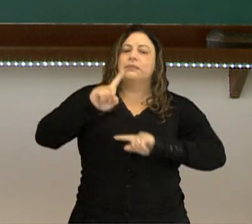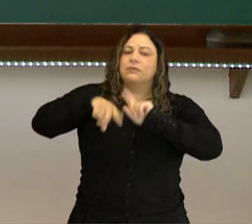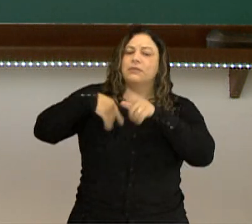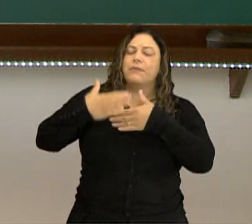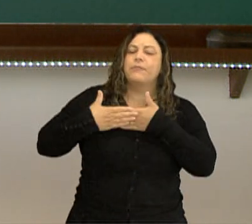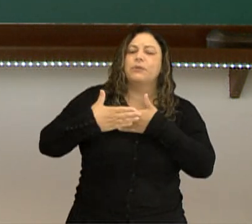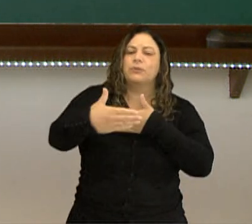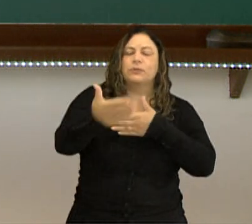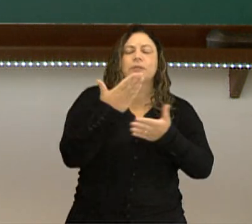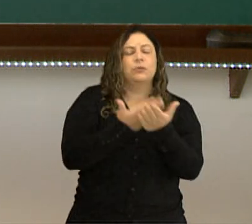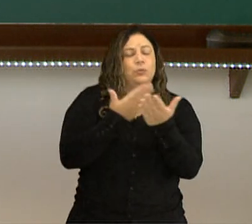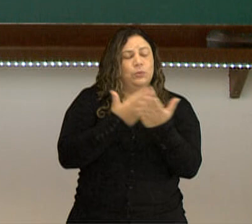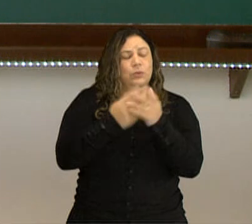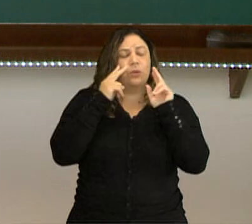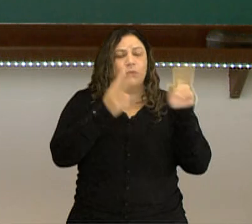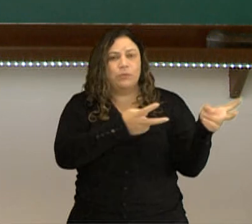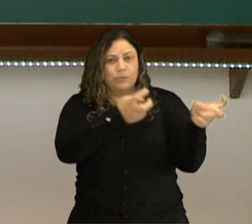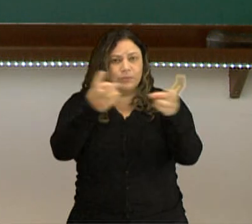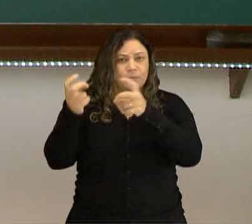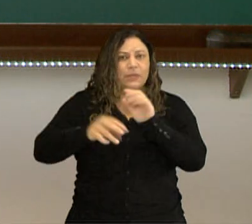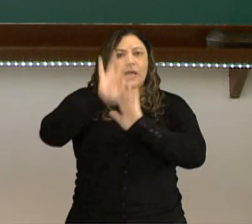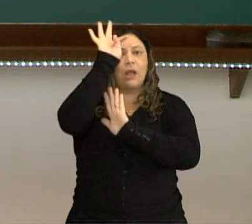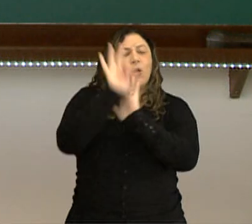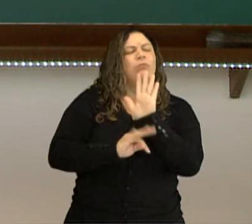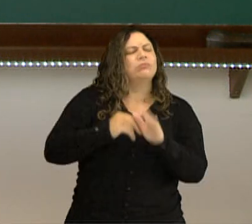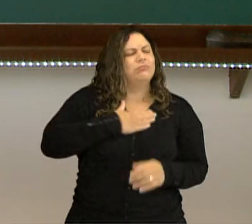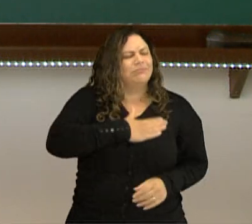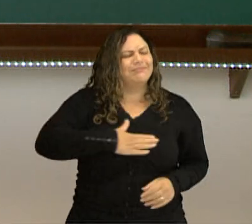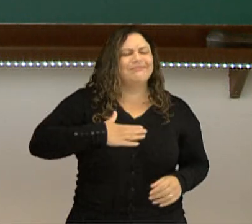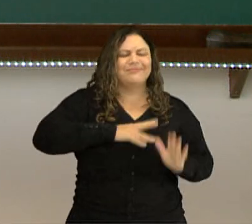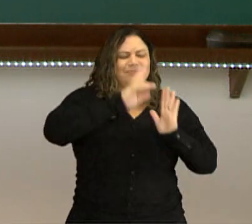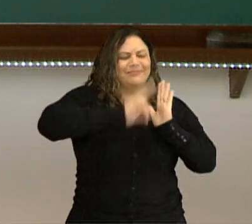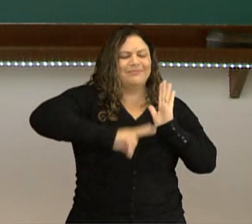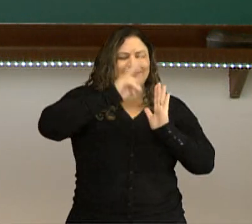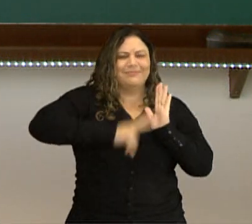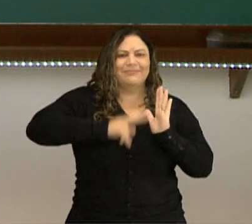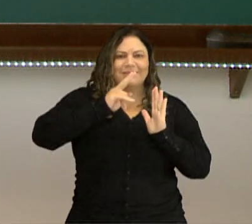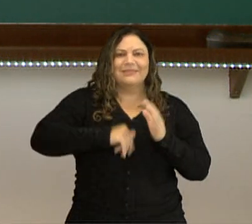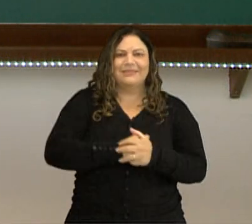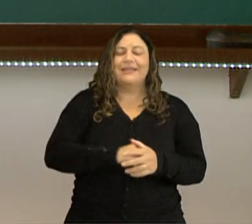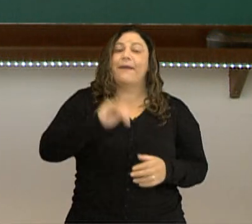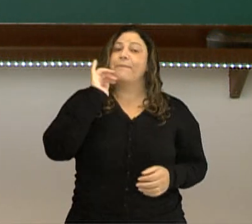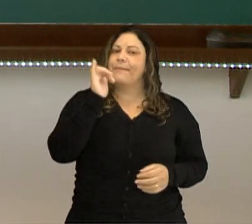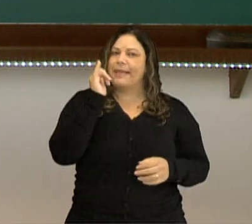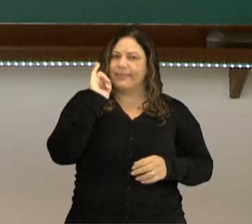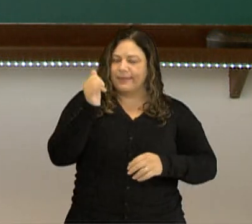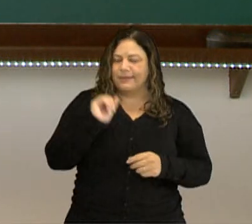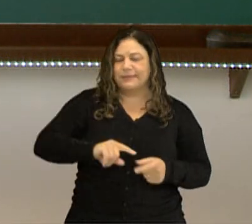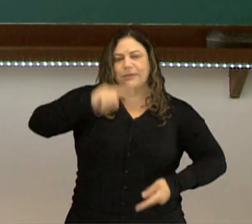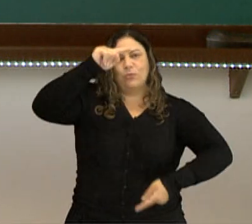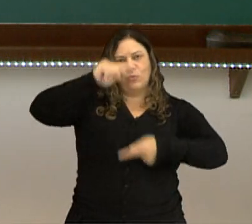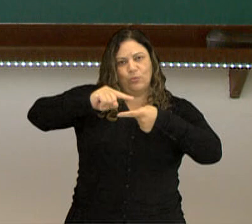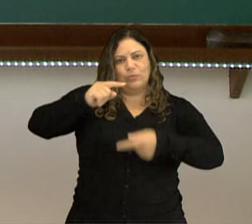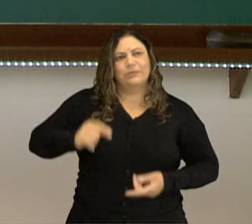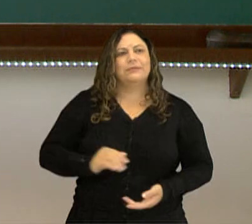aula, a gente vai ver que o conto é um texto gostoso de ler, então é uma narração curta,